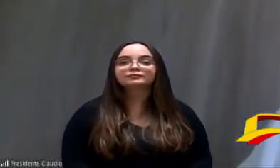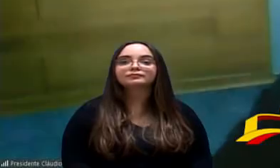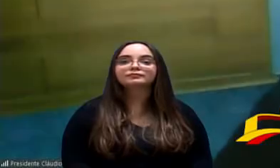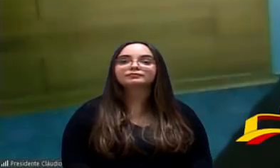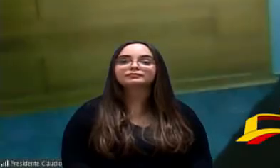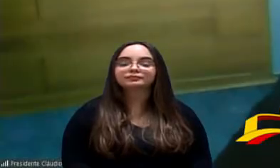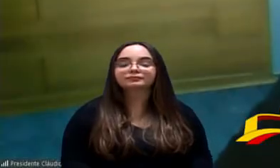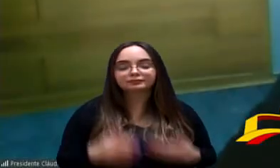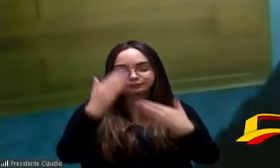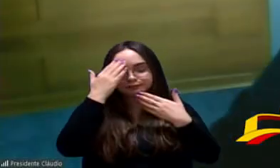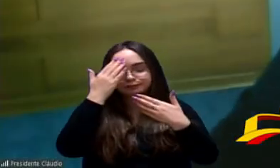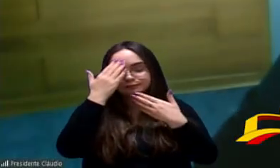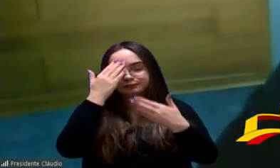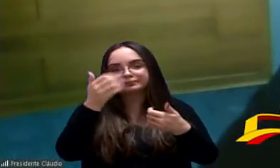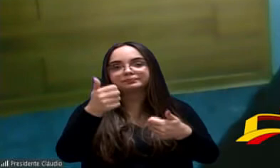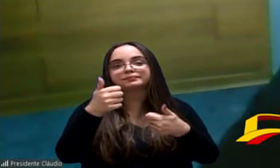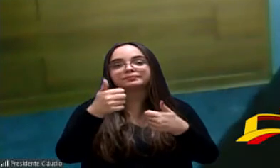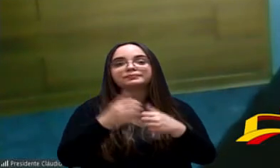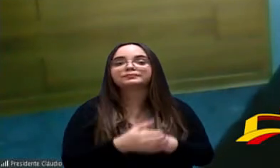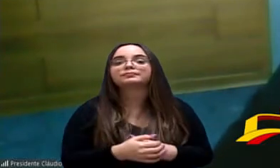Obrigado pelas palavras, doutor.